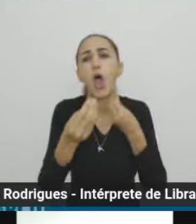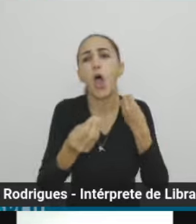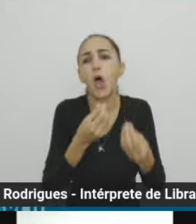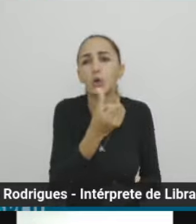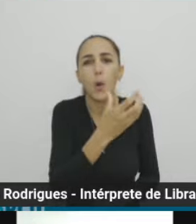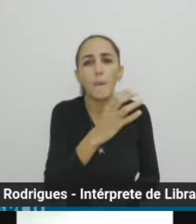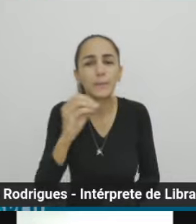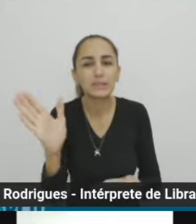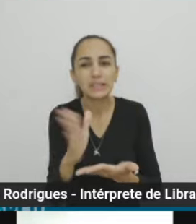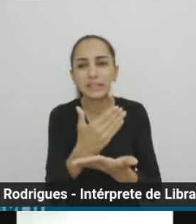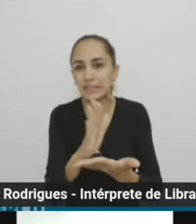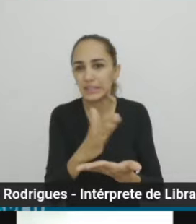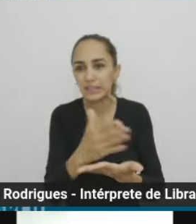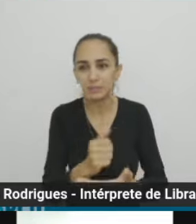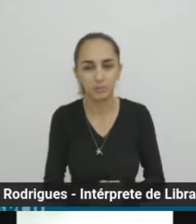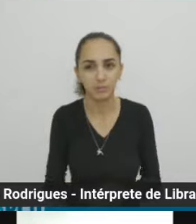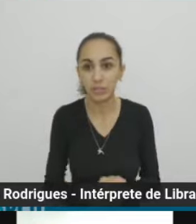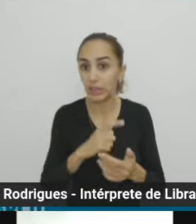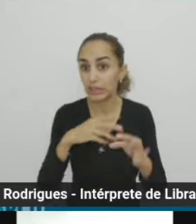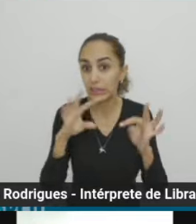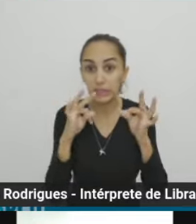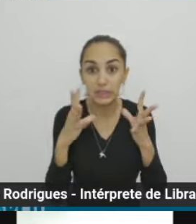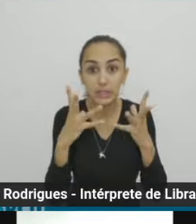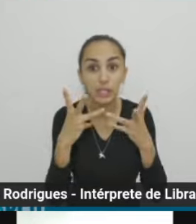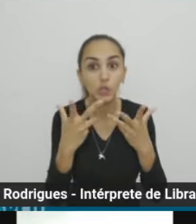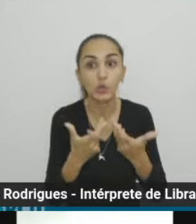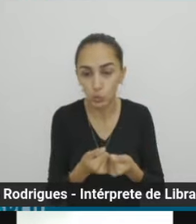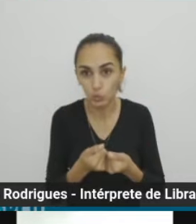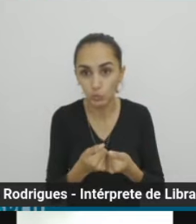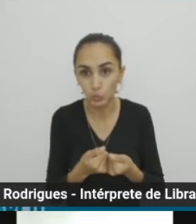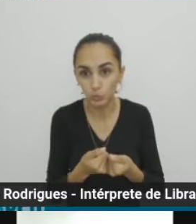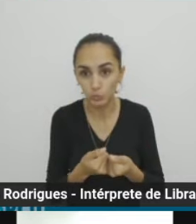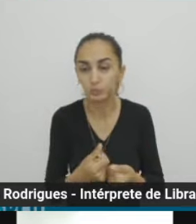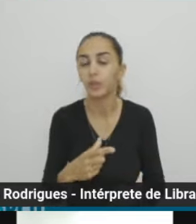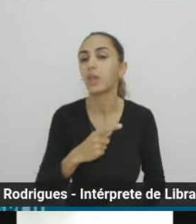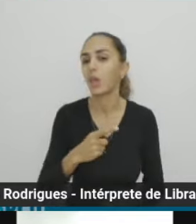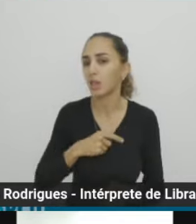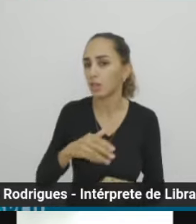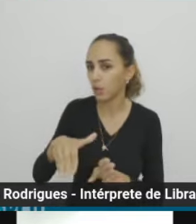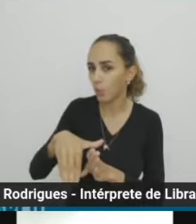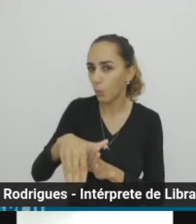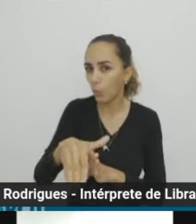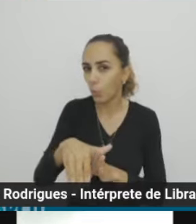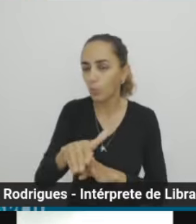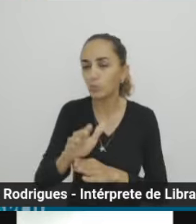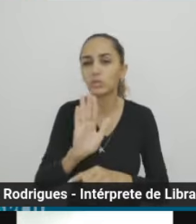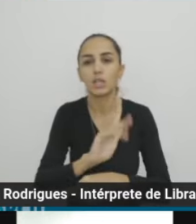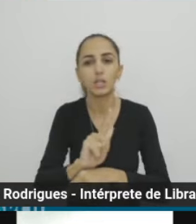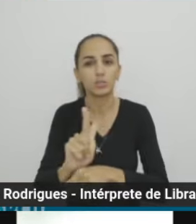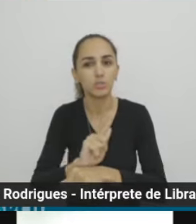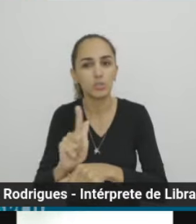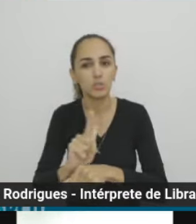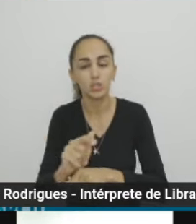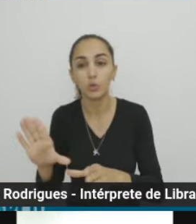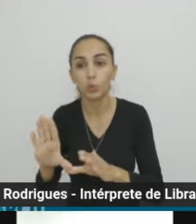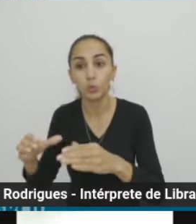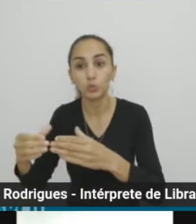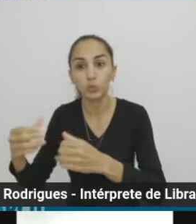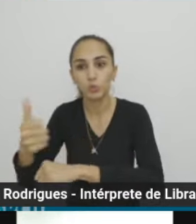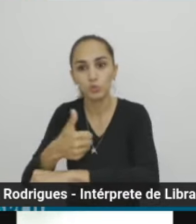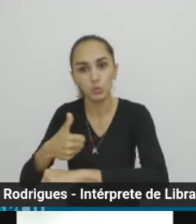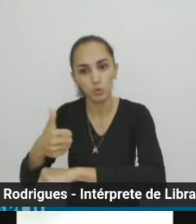páginas? Ele é completo. E a gente tem um conselho de gestão com todos esses especialistas para